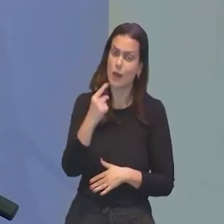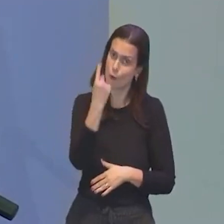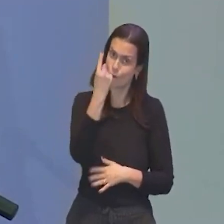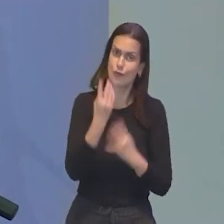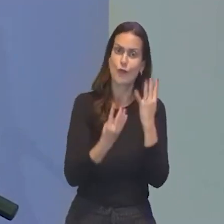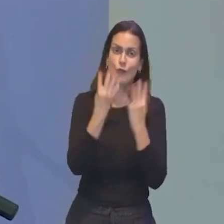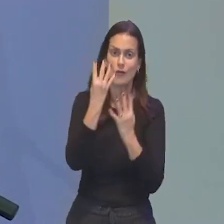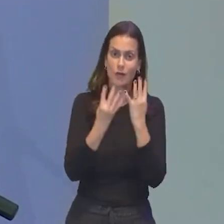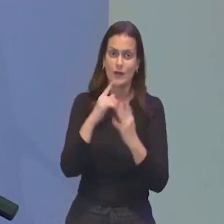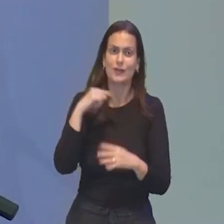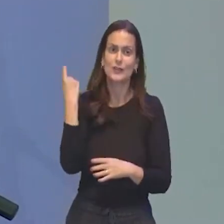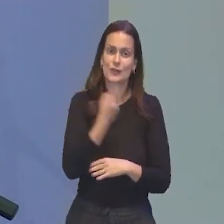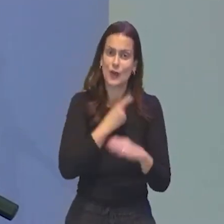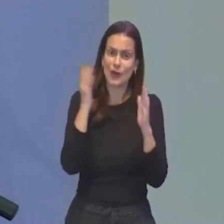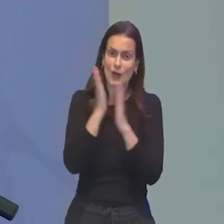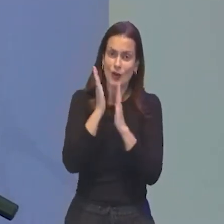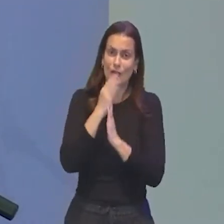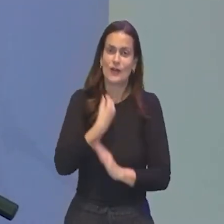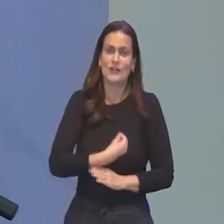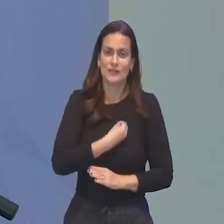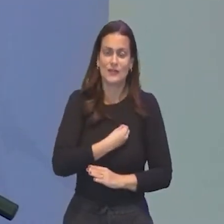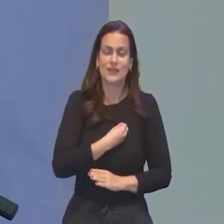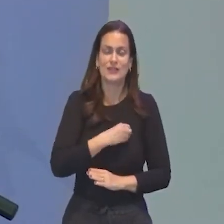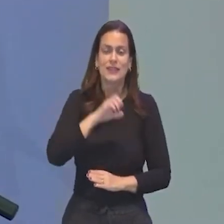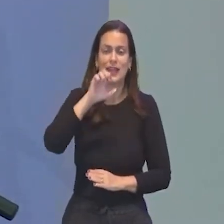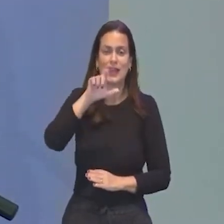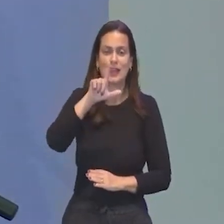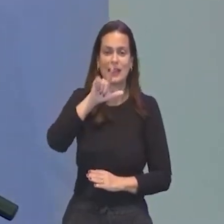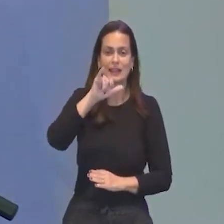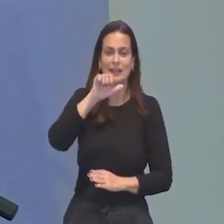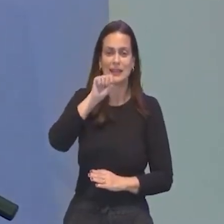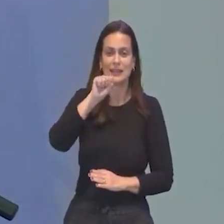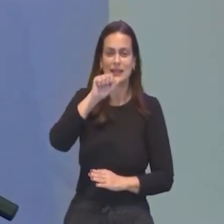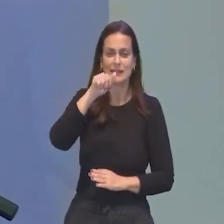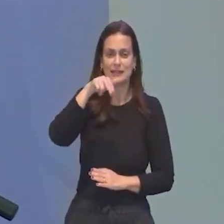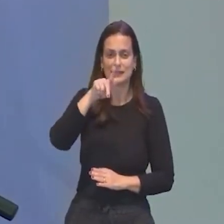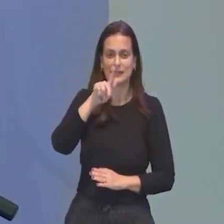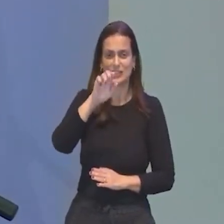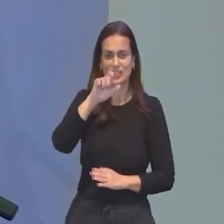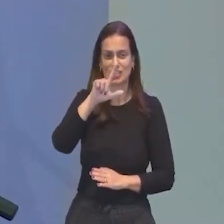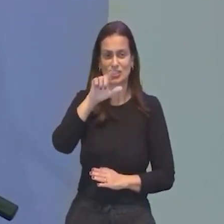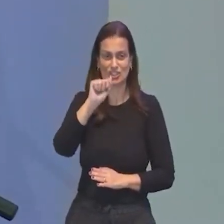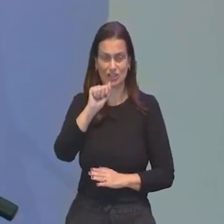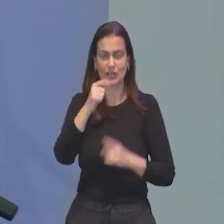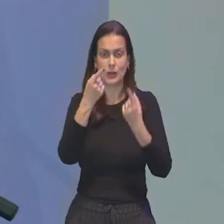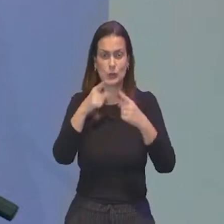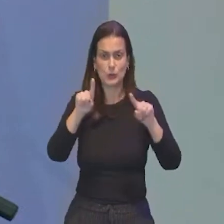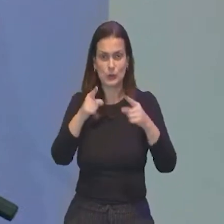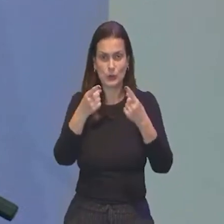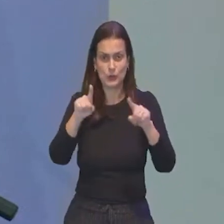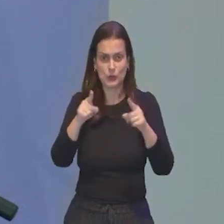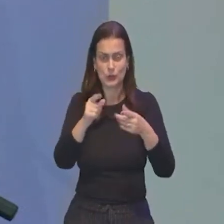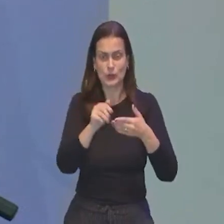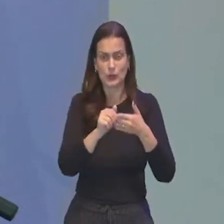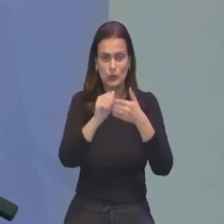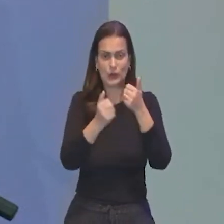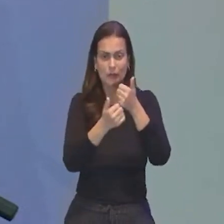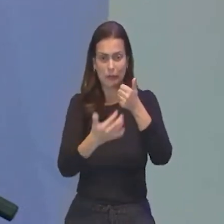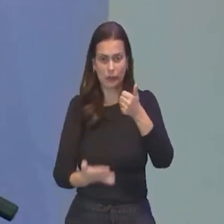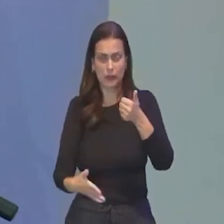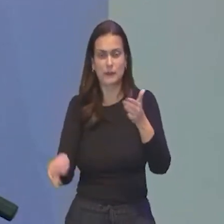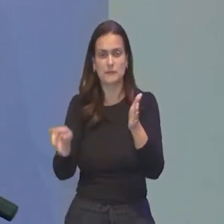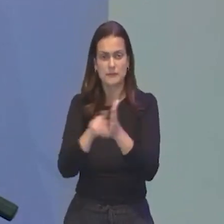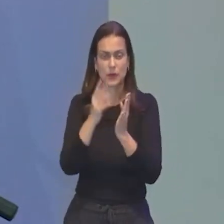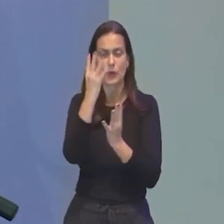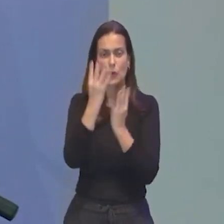E nós louvamos a Deus pela vida da nossa irmã Elisângela, que hoje está na responsabilidade da direção deste